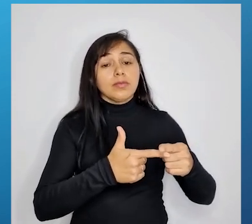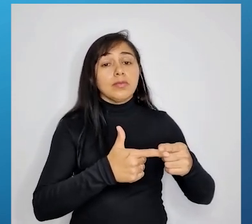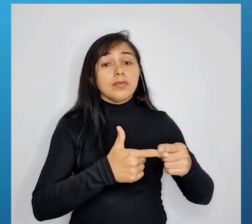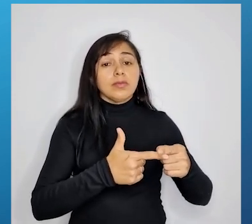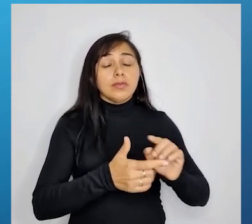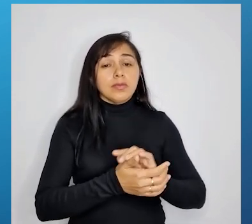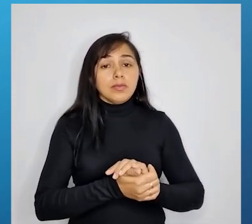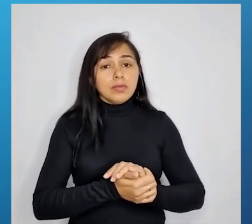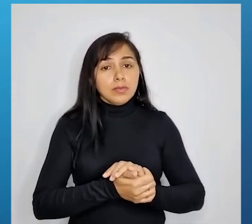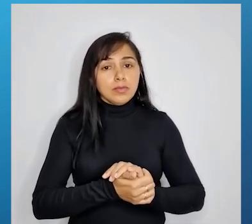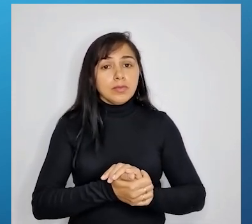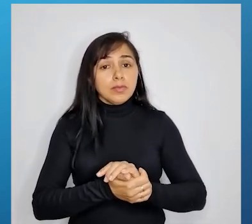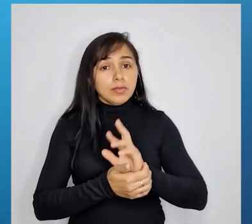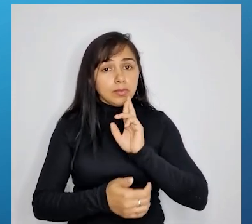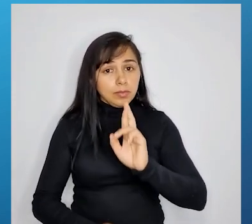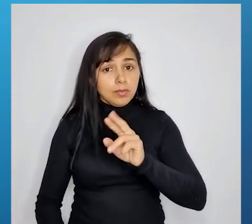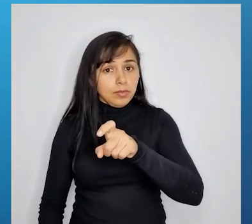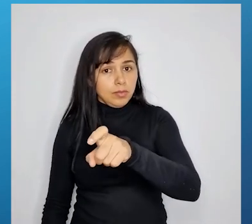vai ser